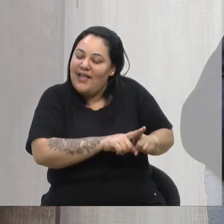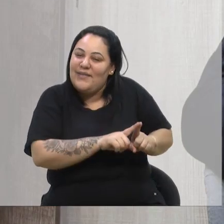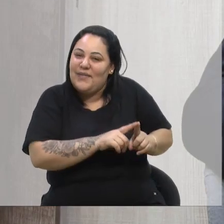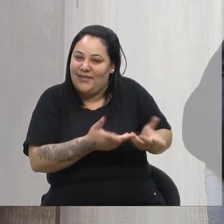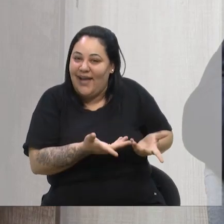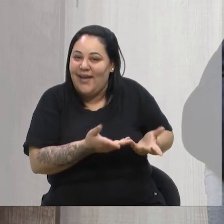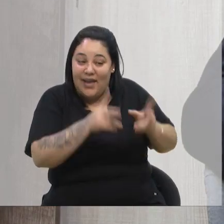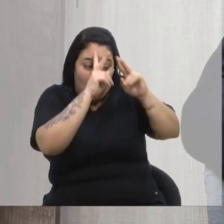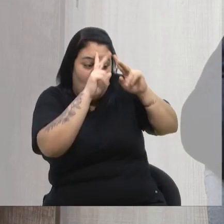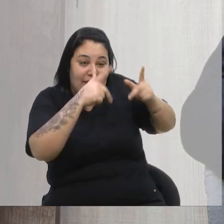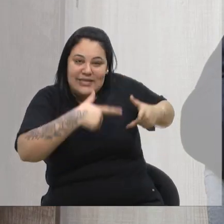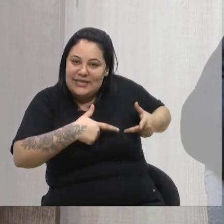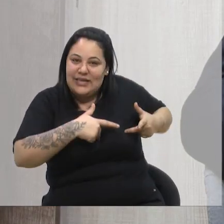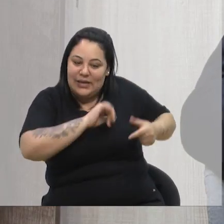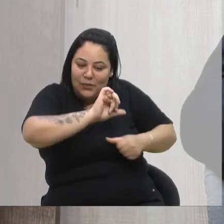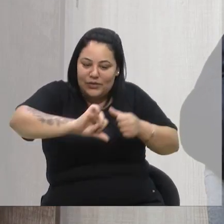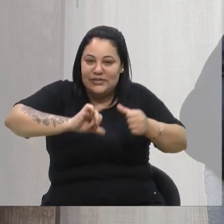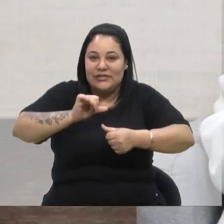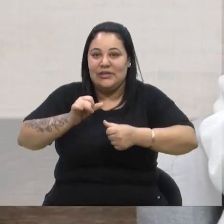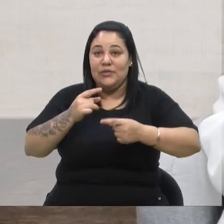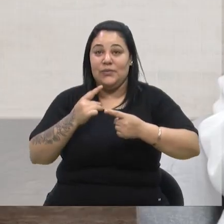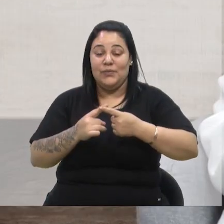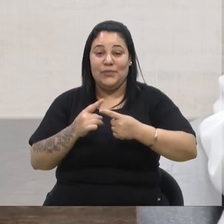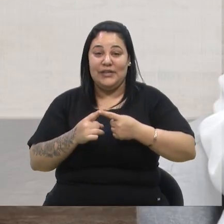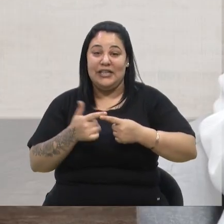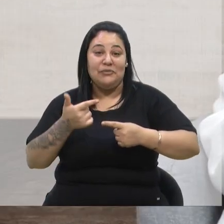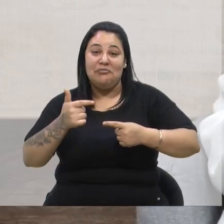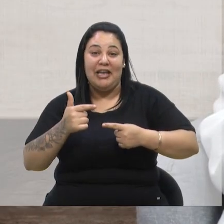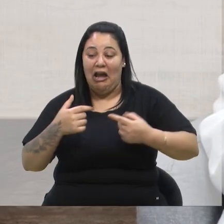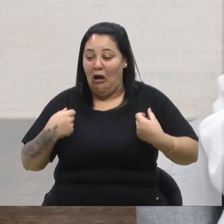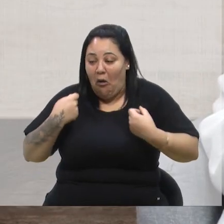Sequer existem peças congêneres num tamanho maior.